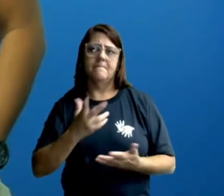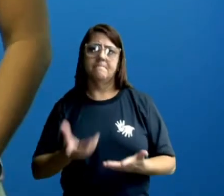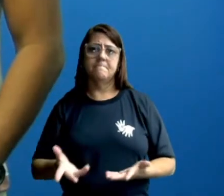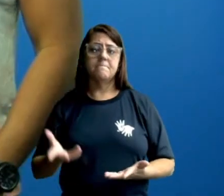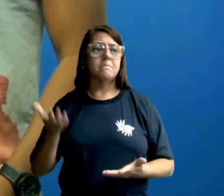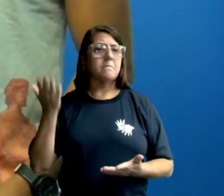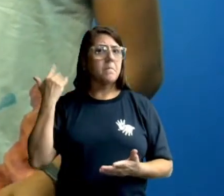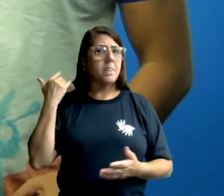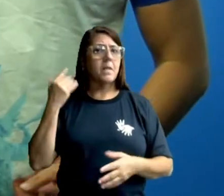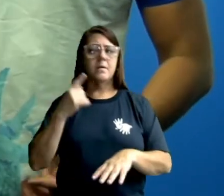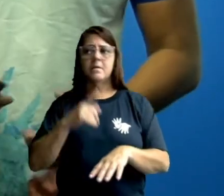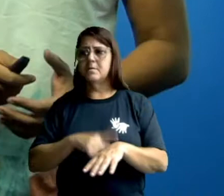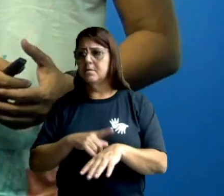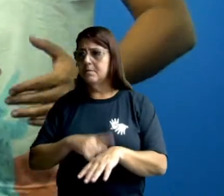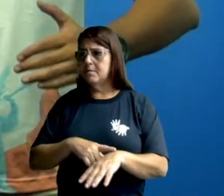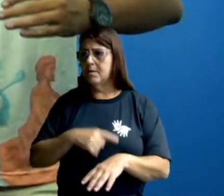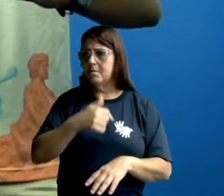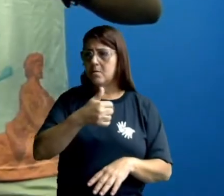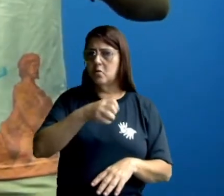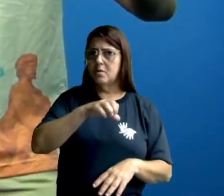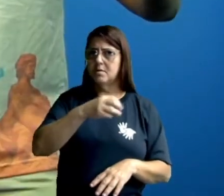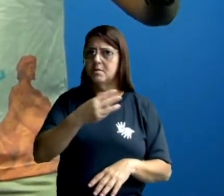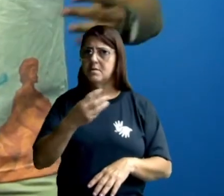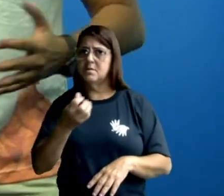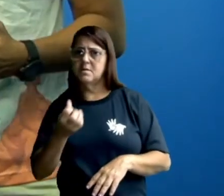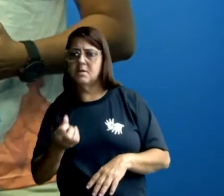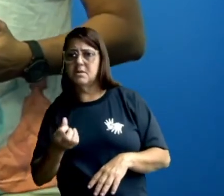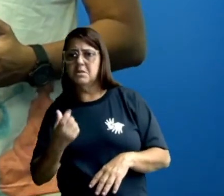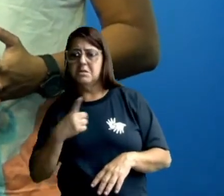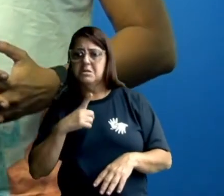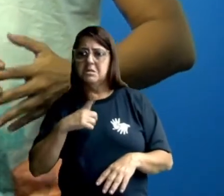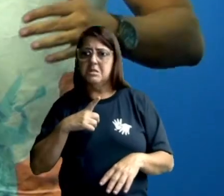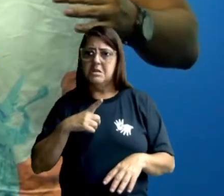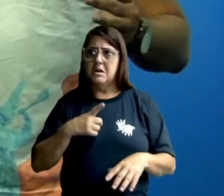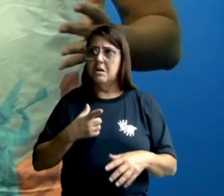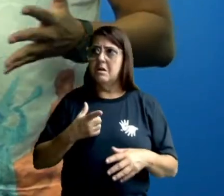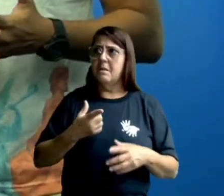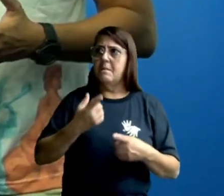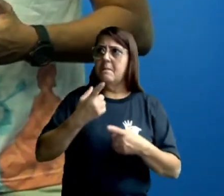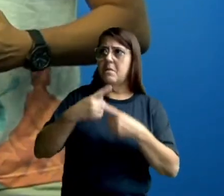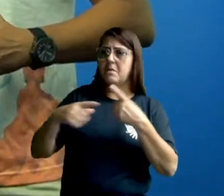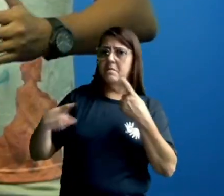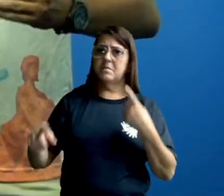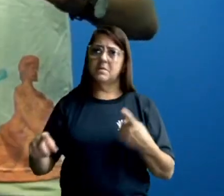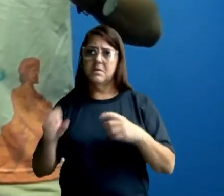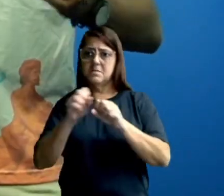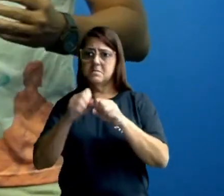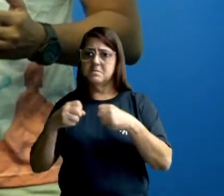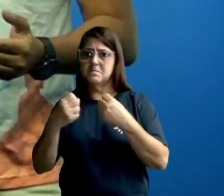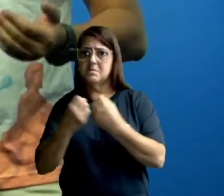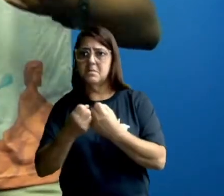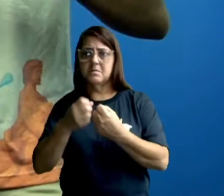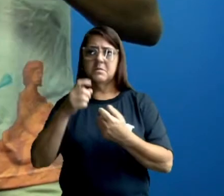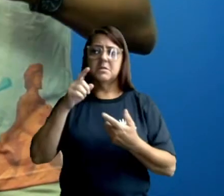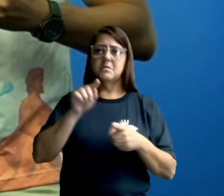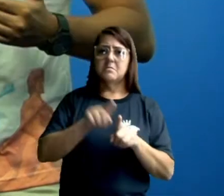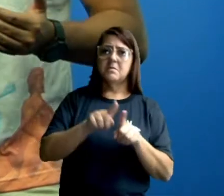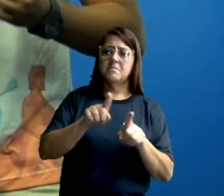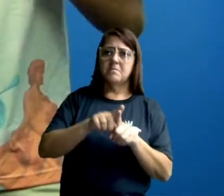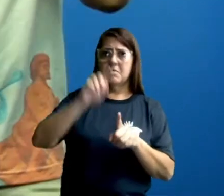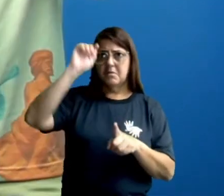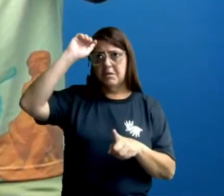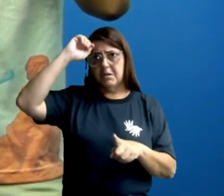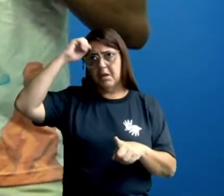Unidos, nesse período também, havia um período de segregação social e racial, e essa segregação, por